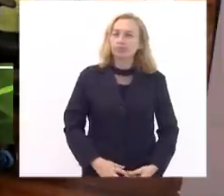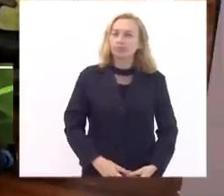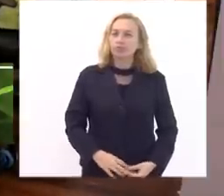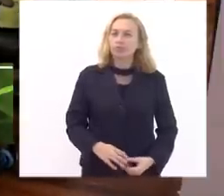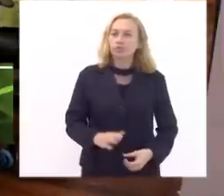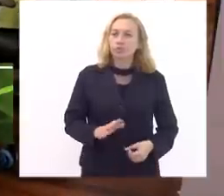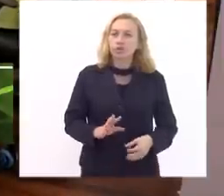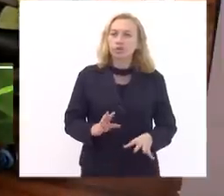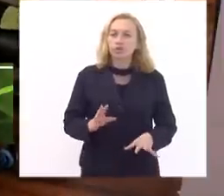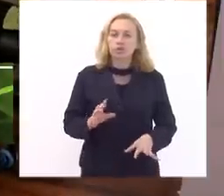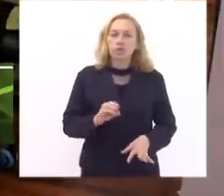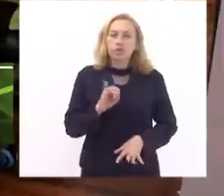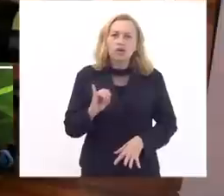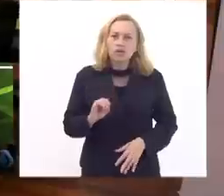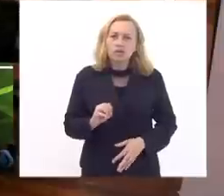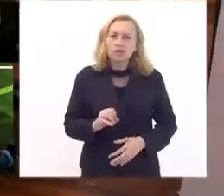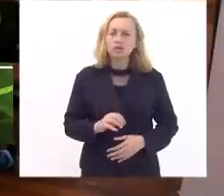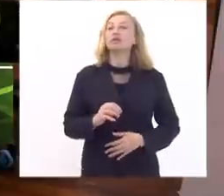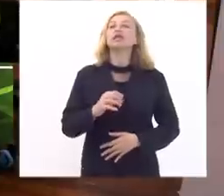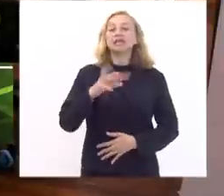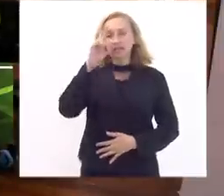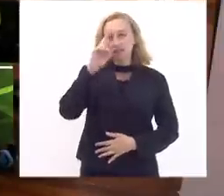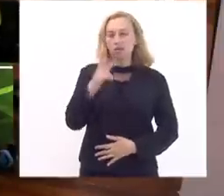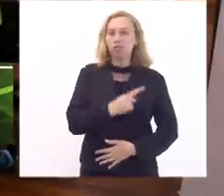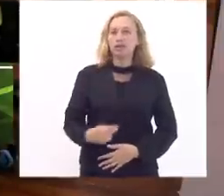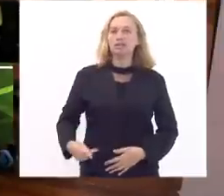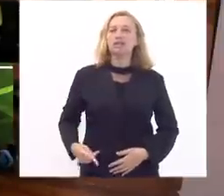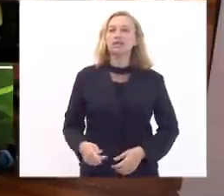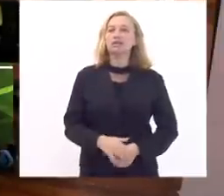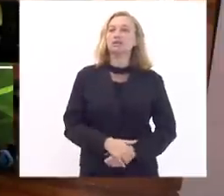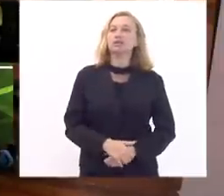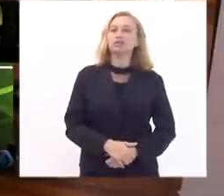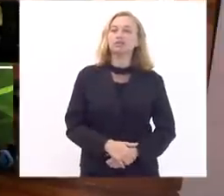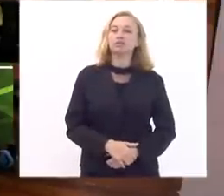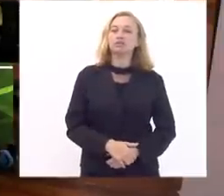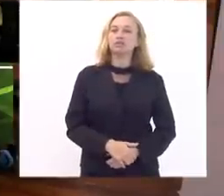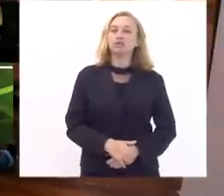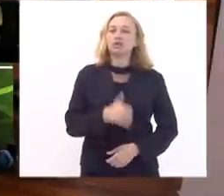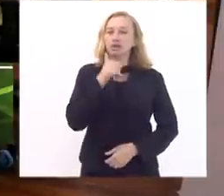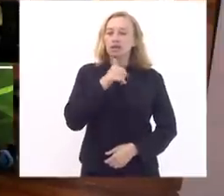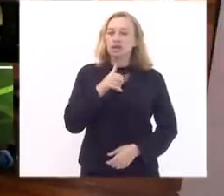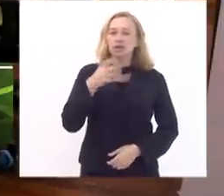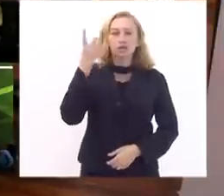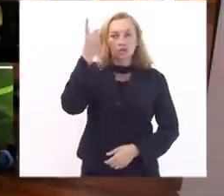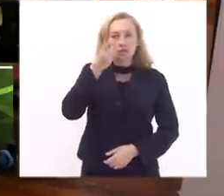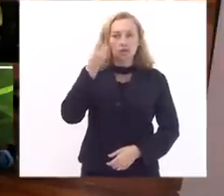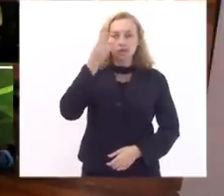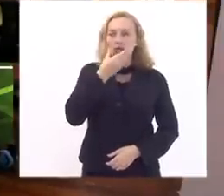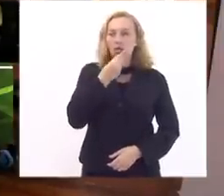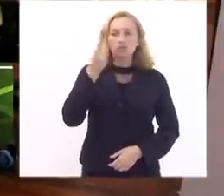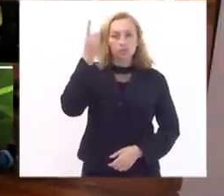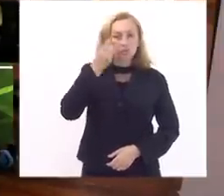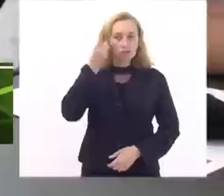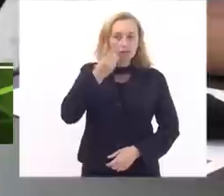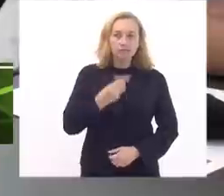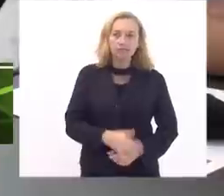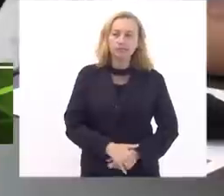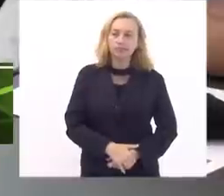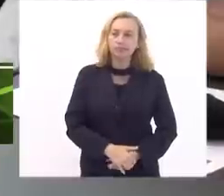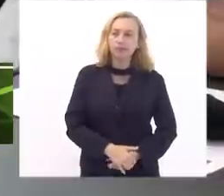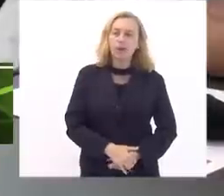Opa, esse foi agora. Senhor presidente, senhoras deputadas, senhores deputados,